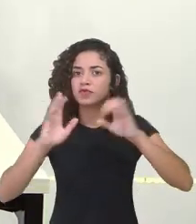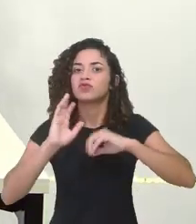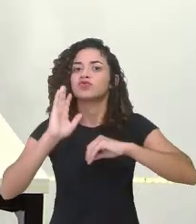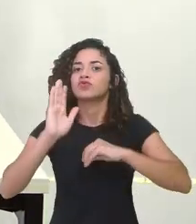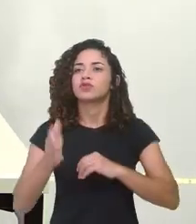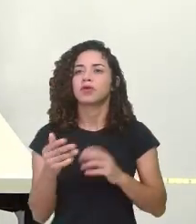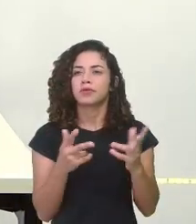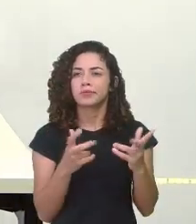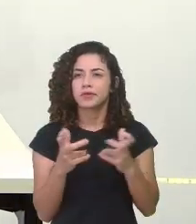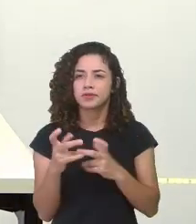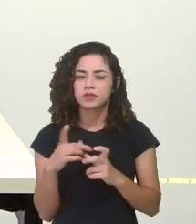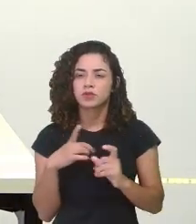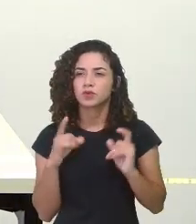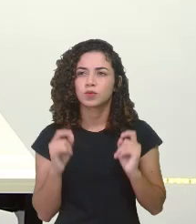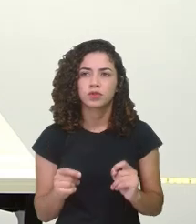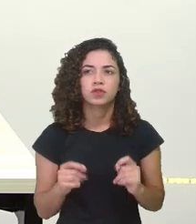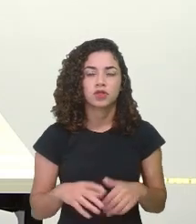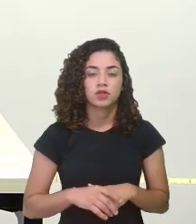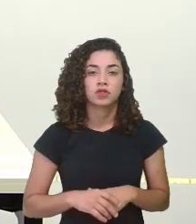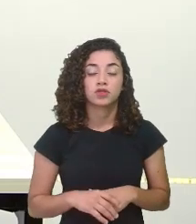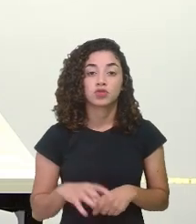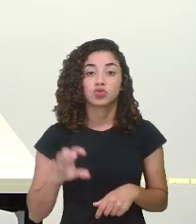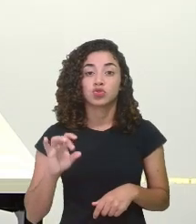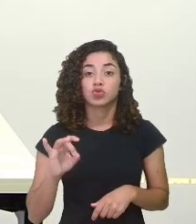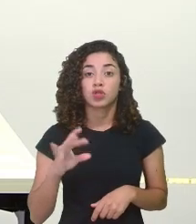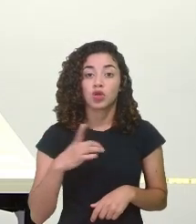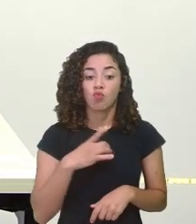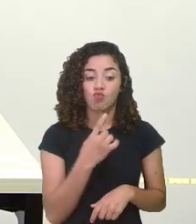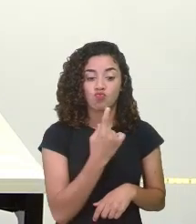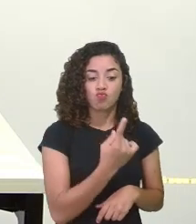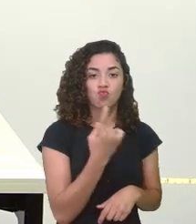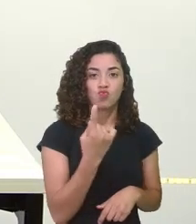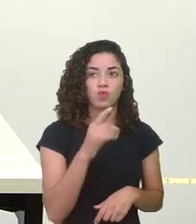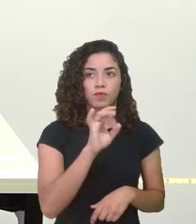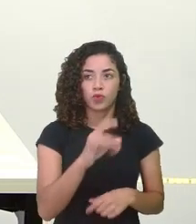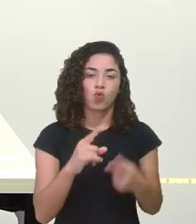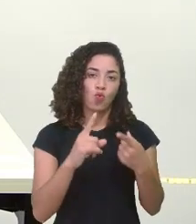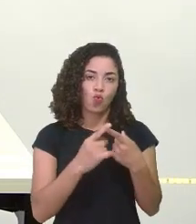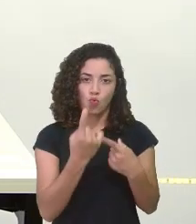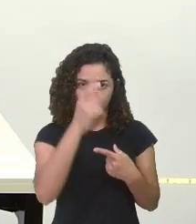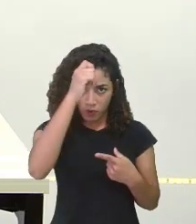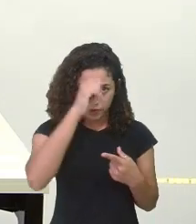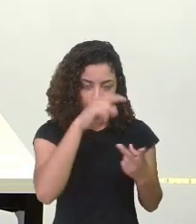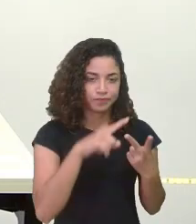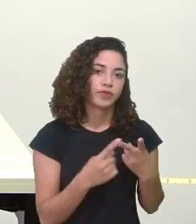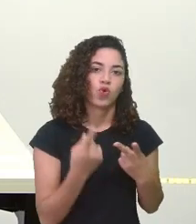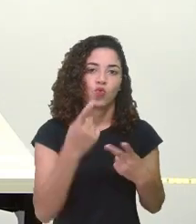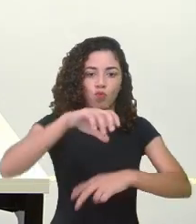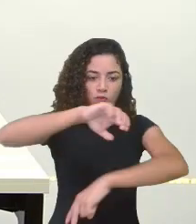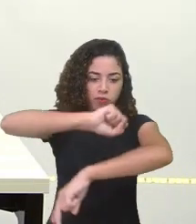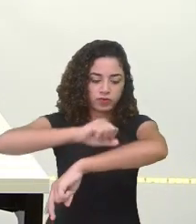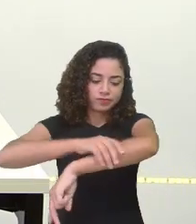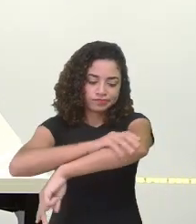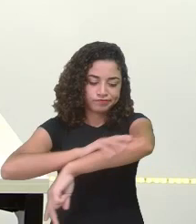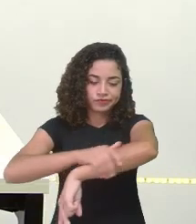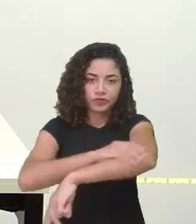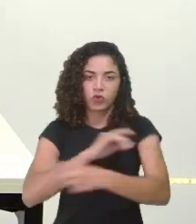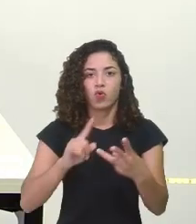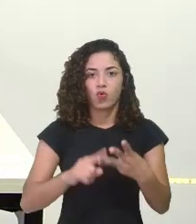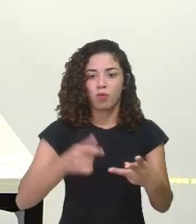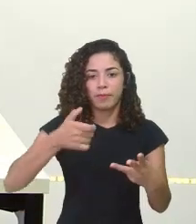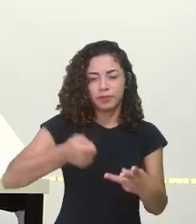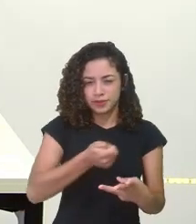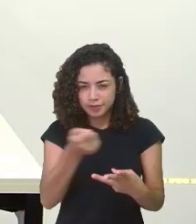já percebeu, tá? Que só tem um de cada, ó. Um boné, um repelente, um laser,